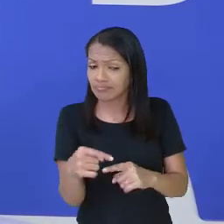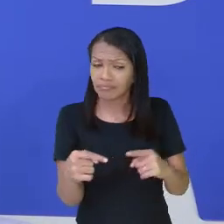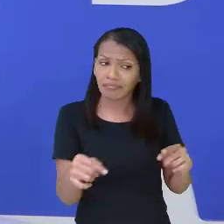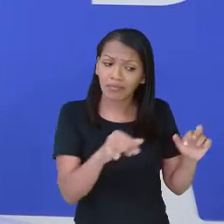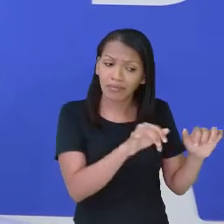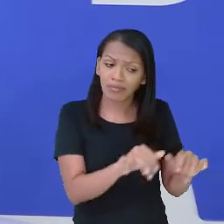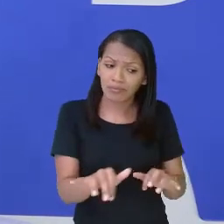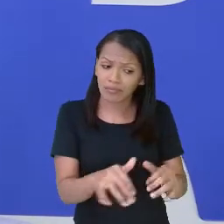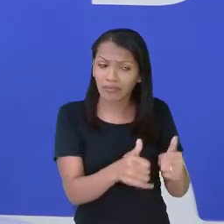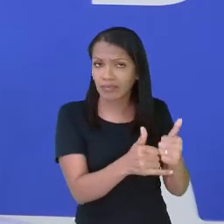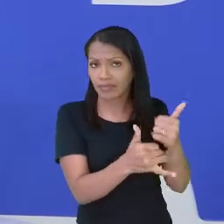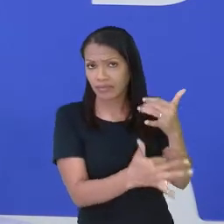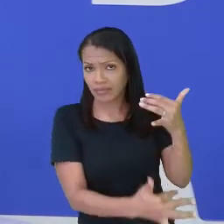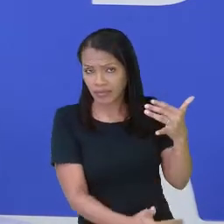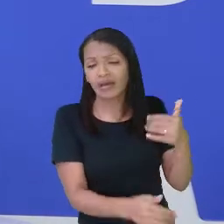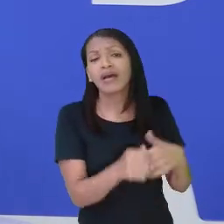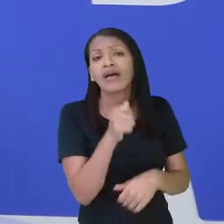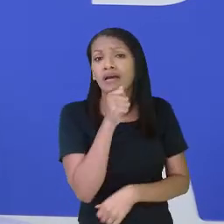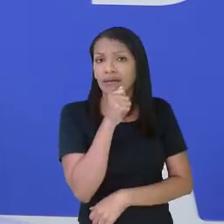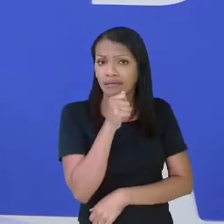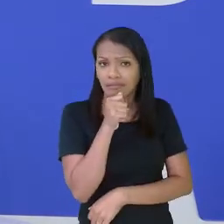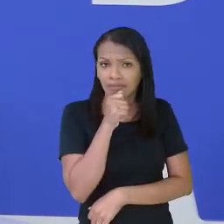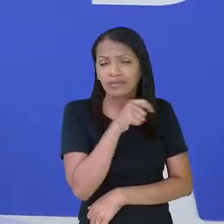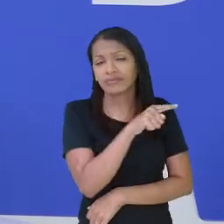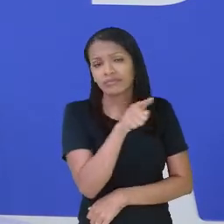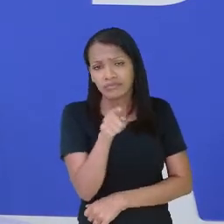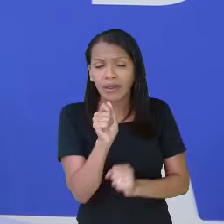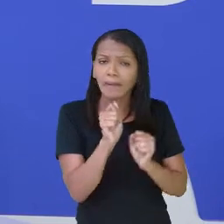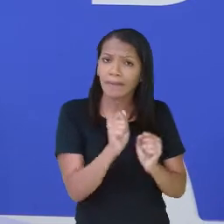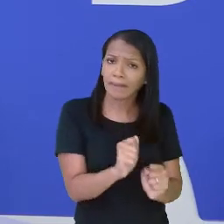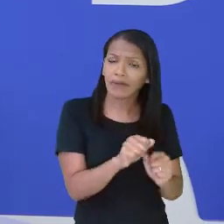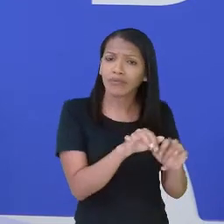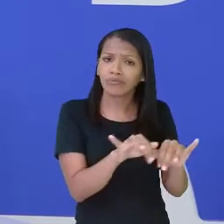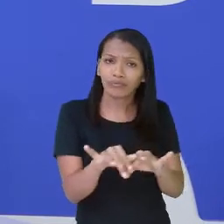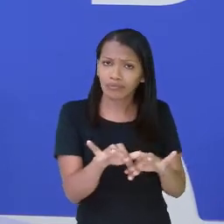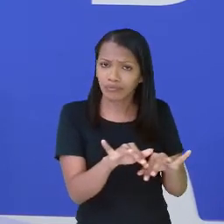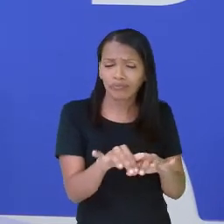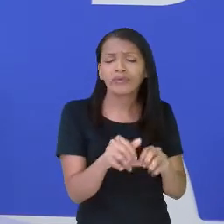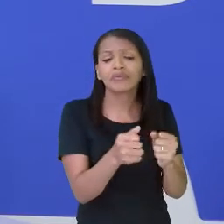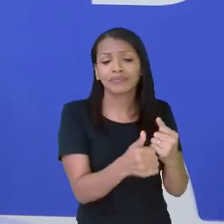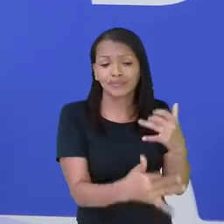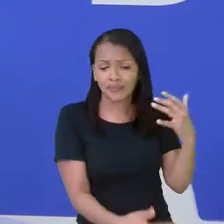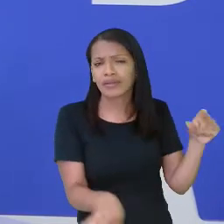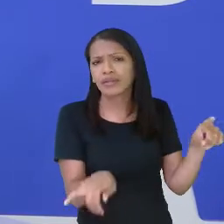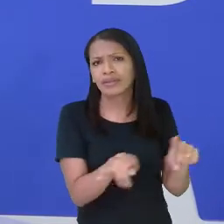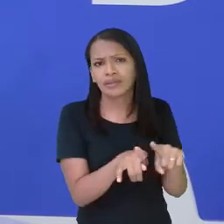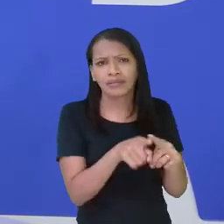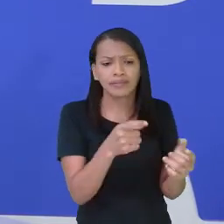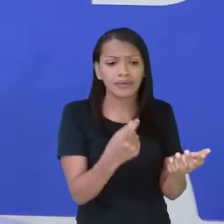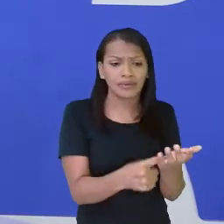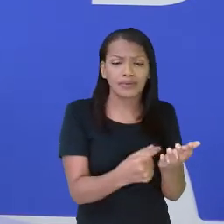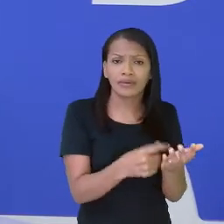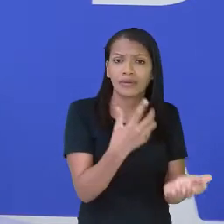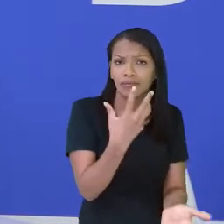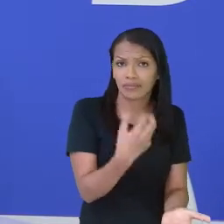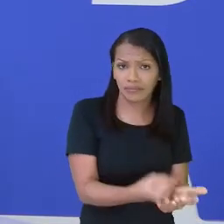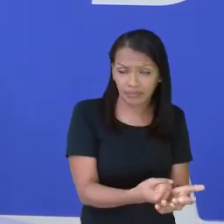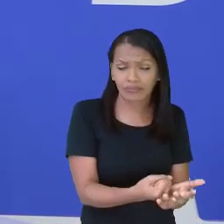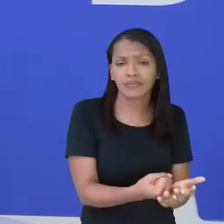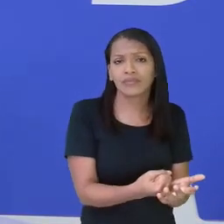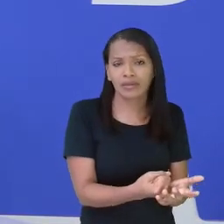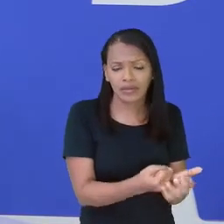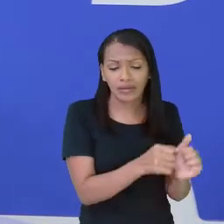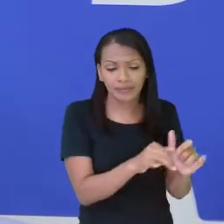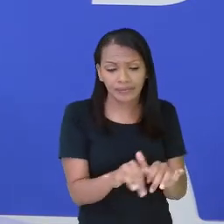enviaram mensagem ainda. Ainda dá tempo de você mandar e até de baixar o aplicativo, se não foi o caso ainda, e